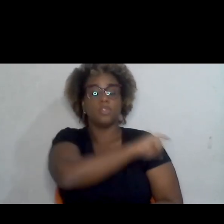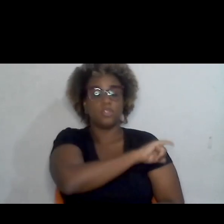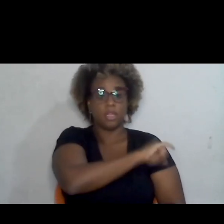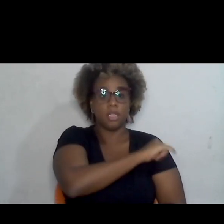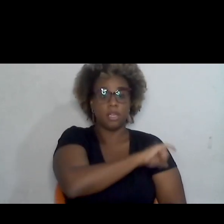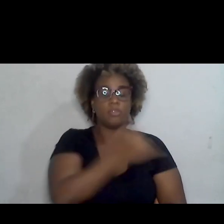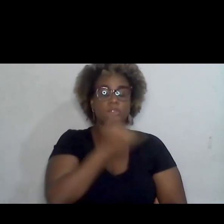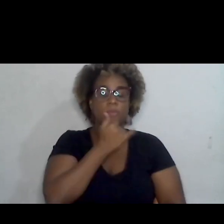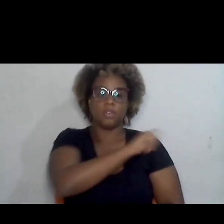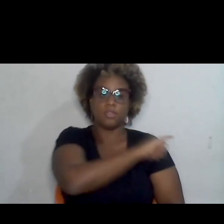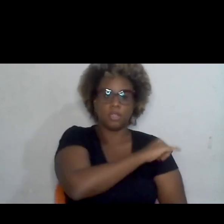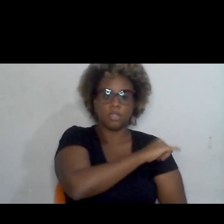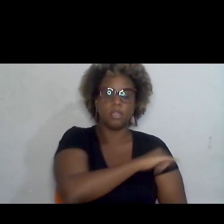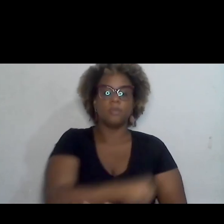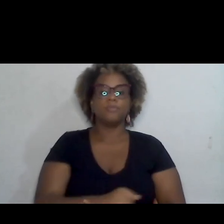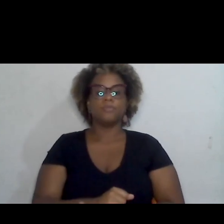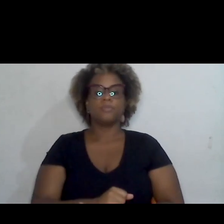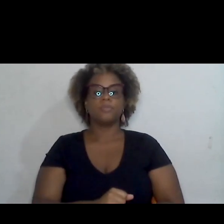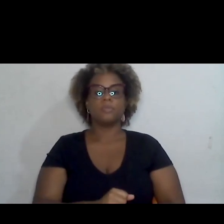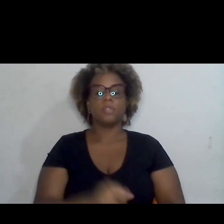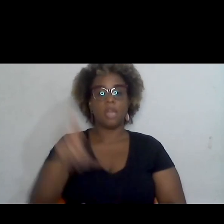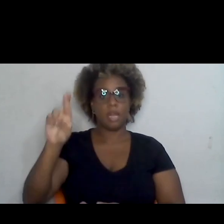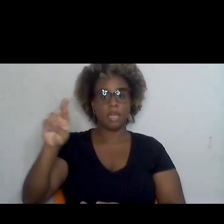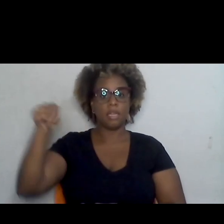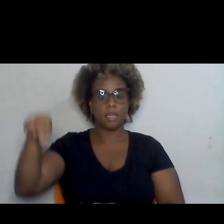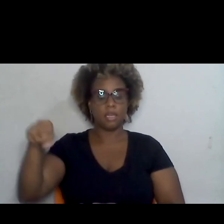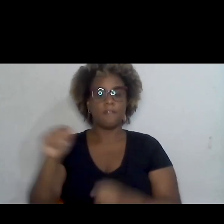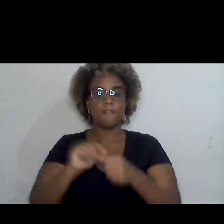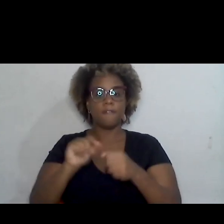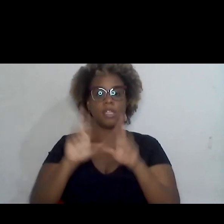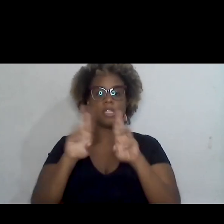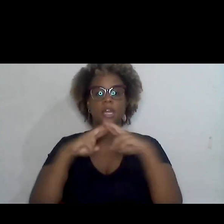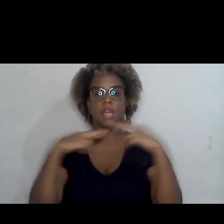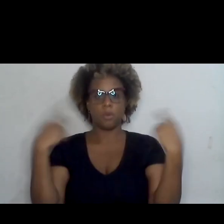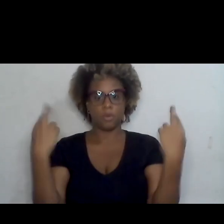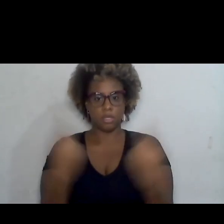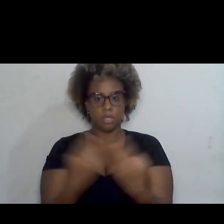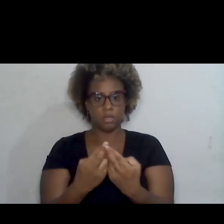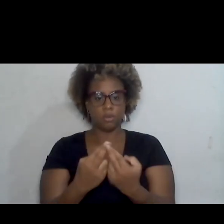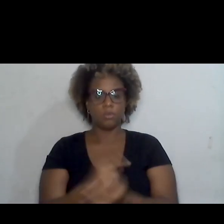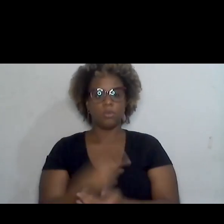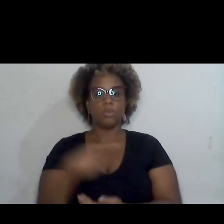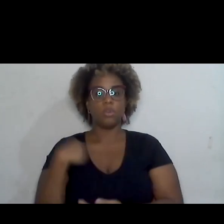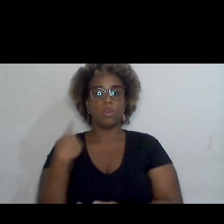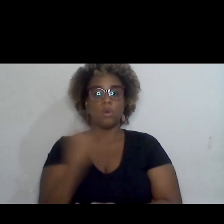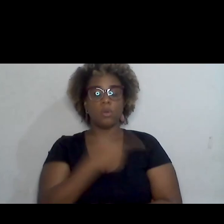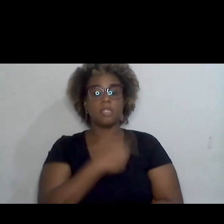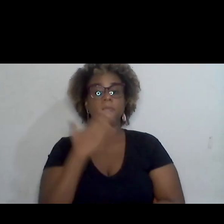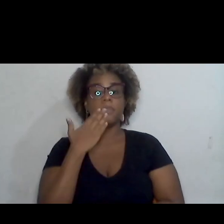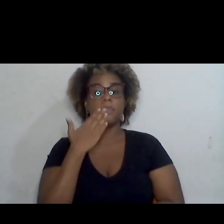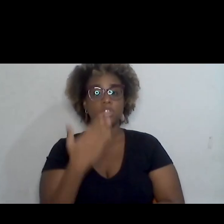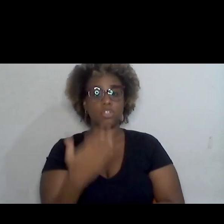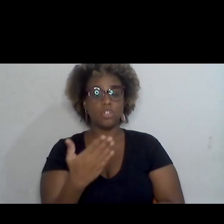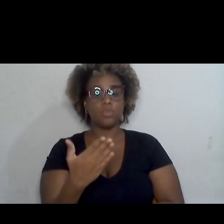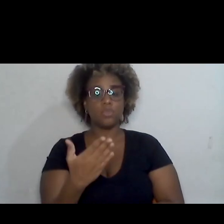Rio de Janeiro, Bahia, Rio Grande do Norte, fez uma reunião com a gente e solicitou uma